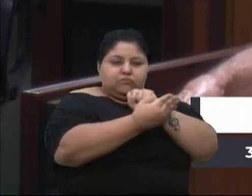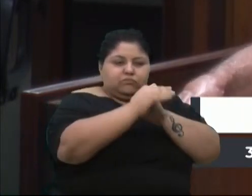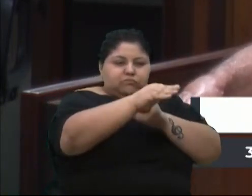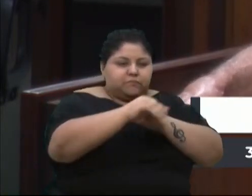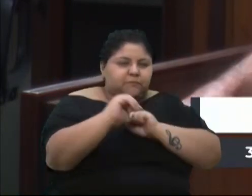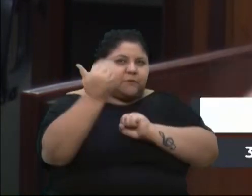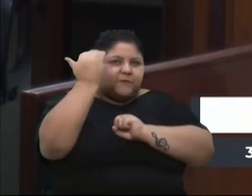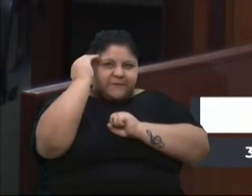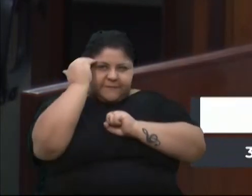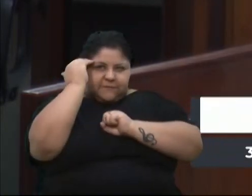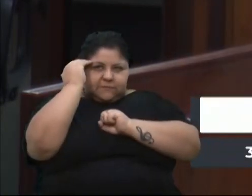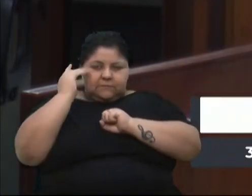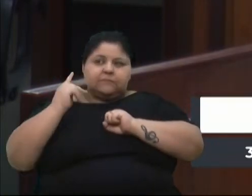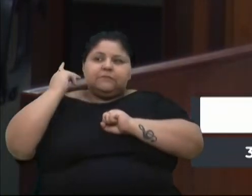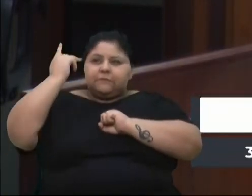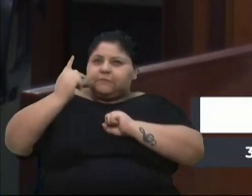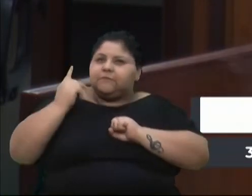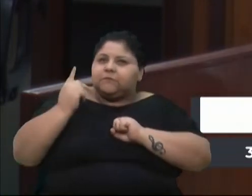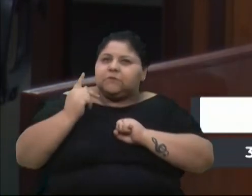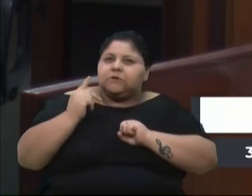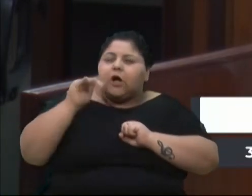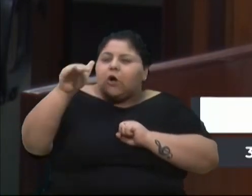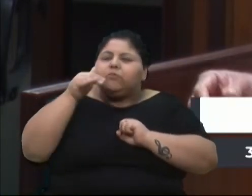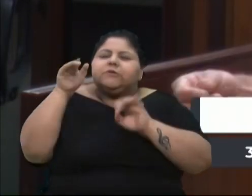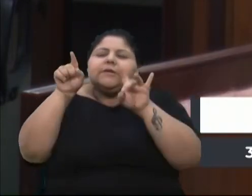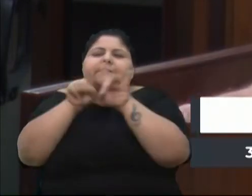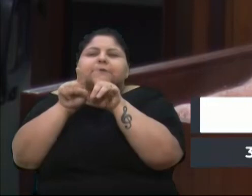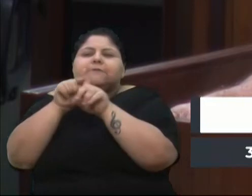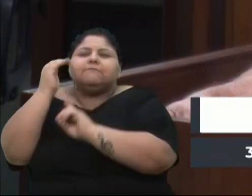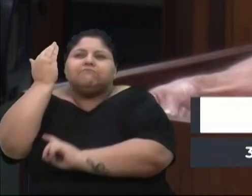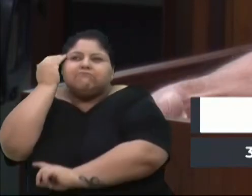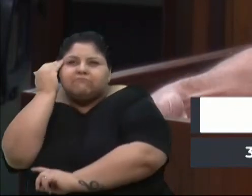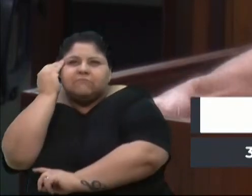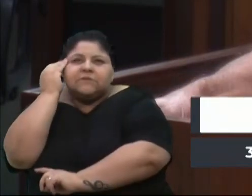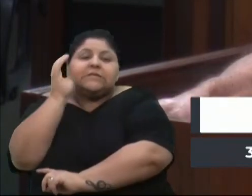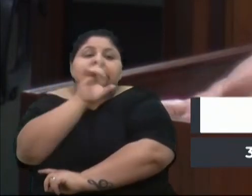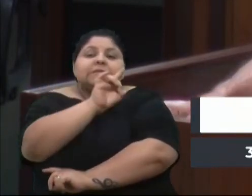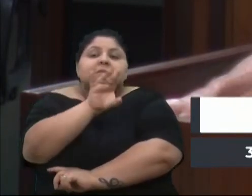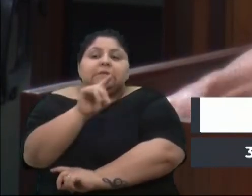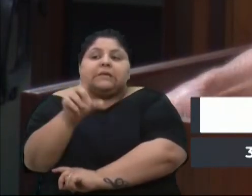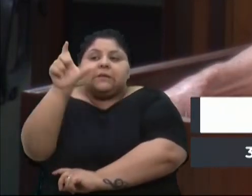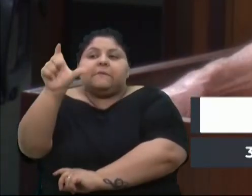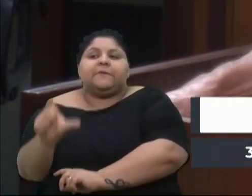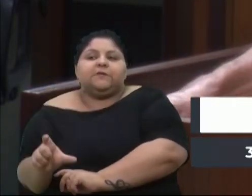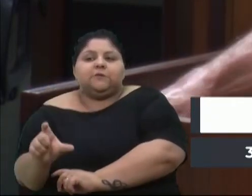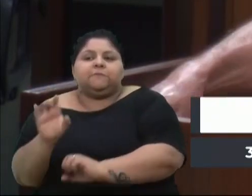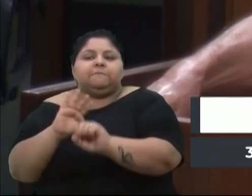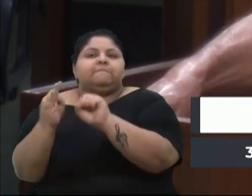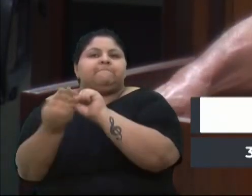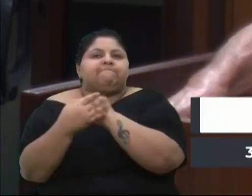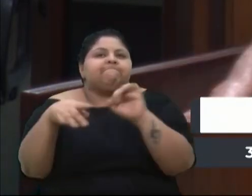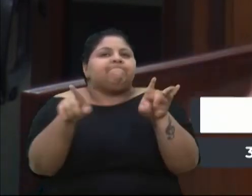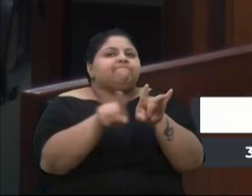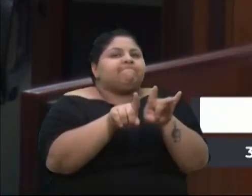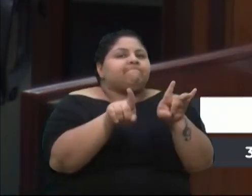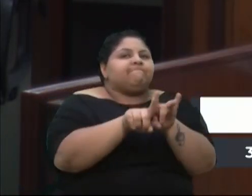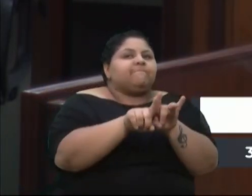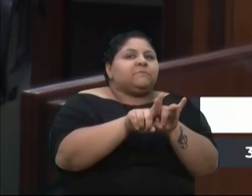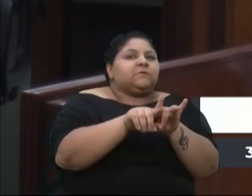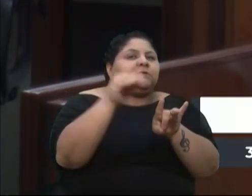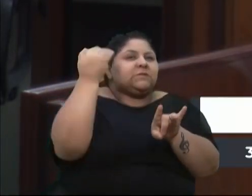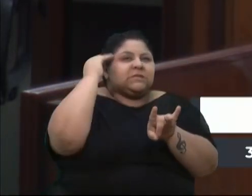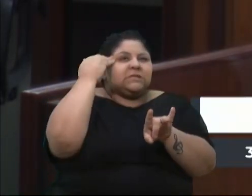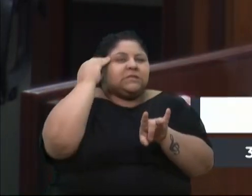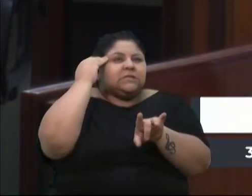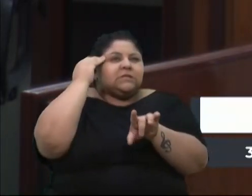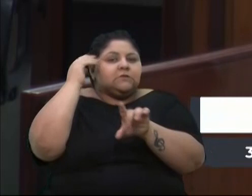dos nossos vereadores, buscar o entendimento de cada morador dos bairros, buscar também o entendimento do Poder Executivo para que